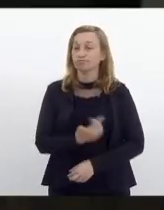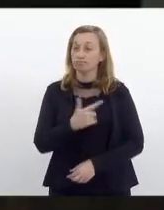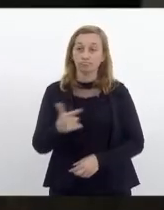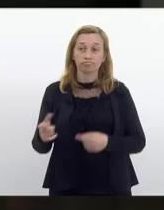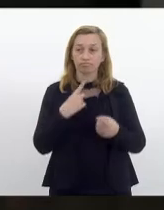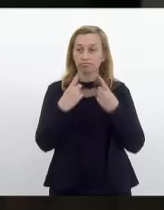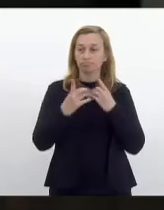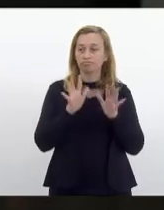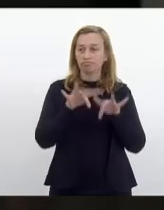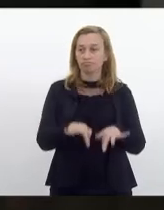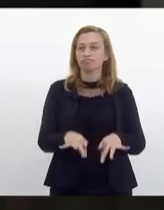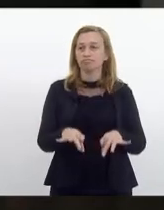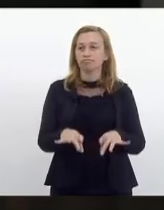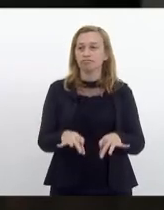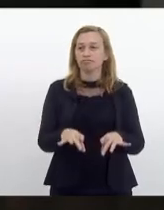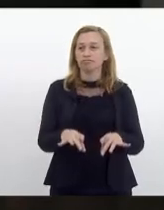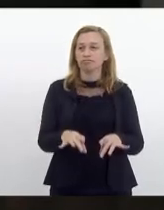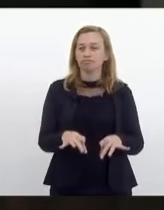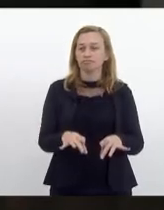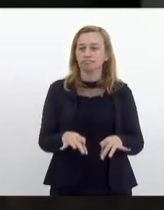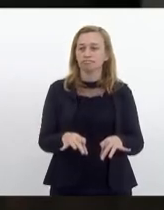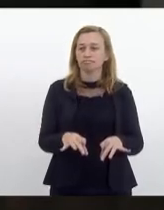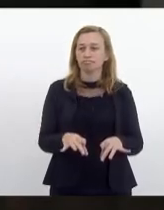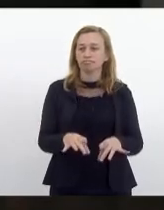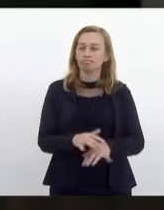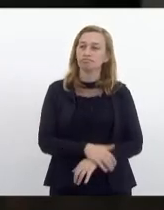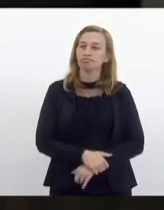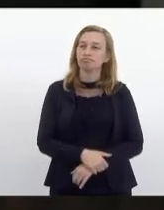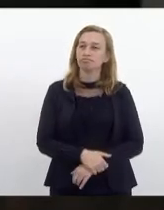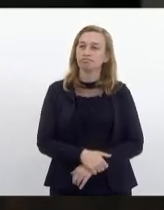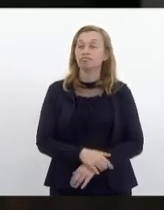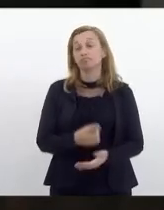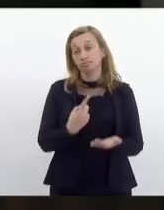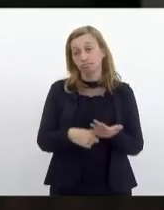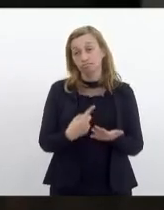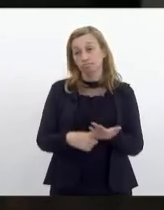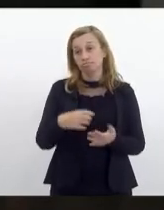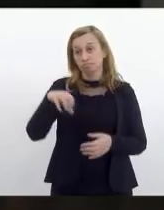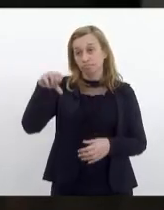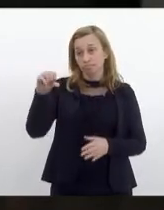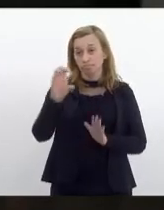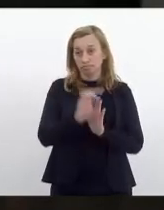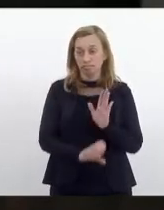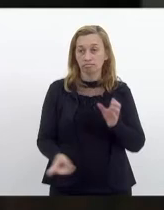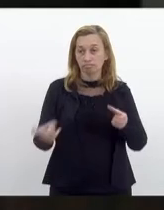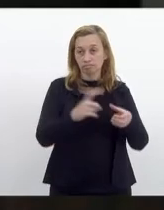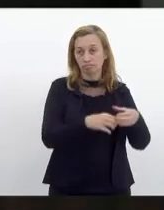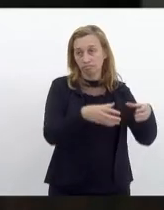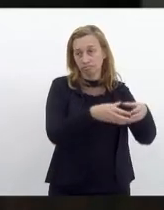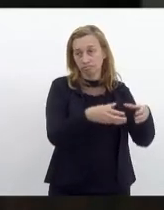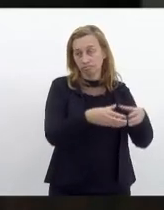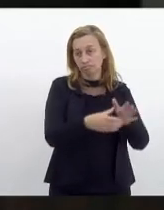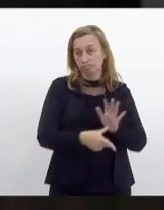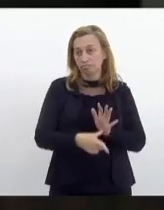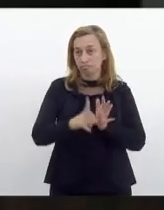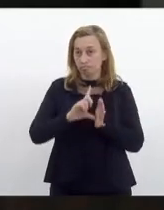que queira discutir, encerra a discussão, vale o combinado. 9 emendas, retorna às comissões, antes,